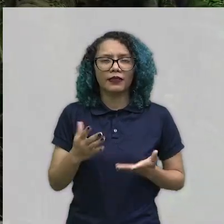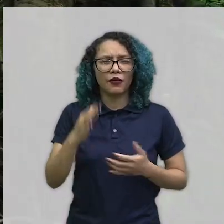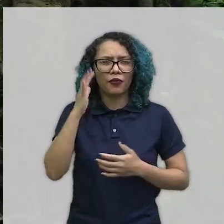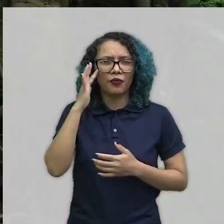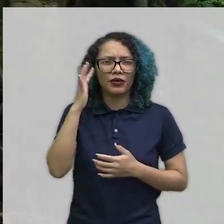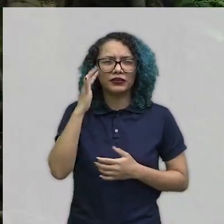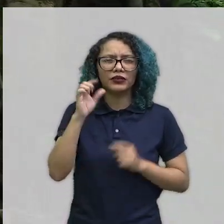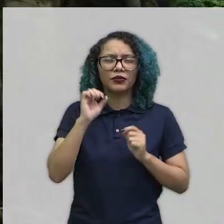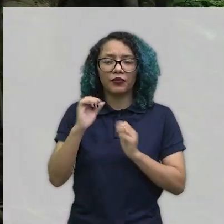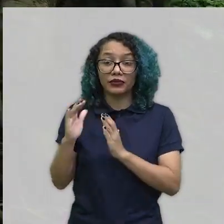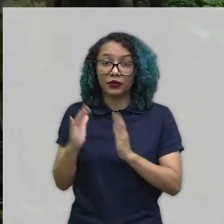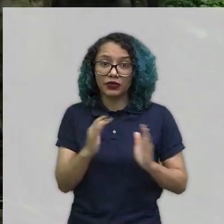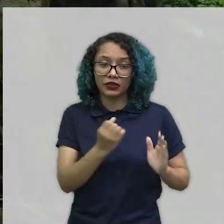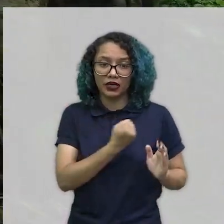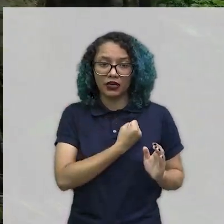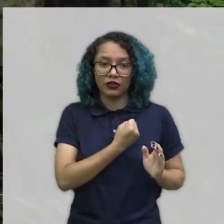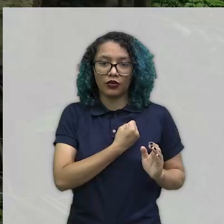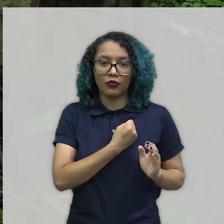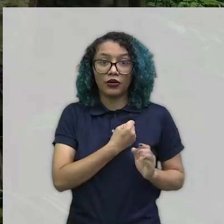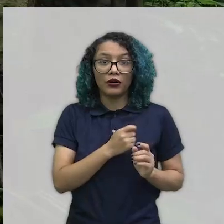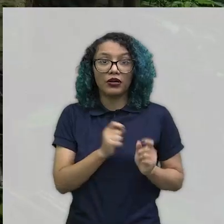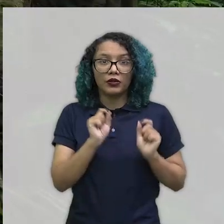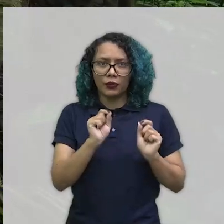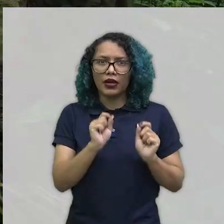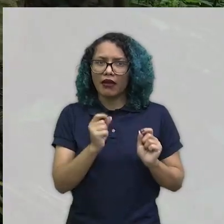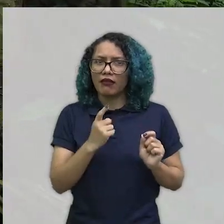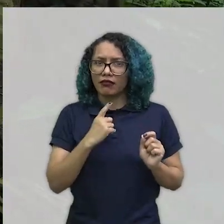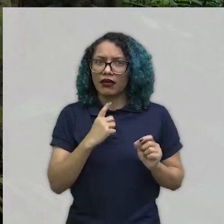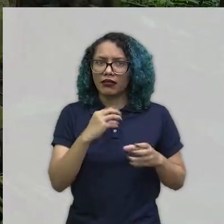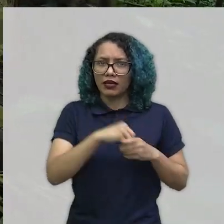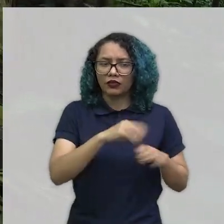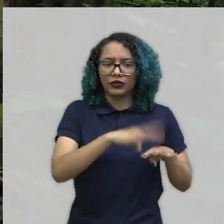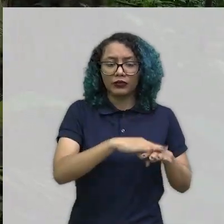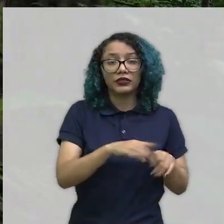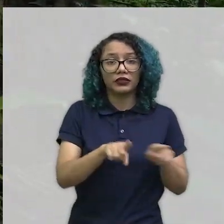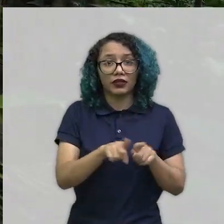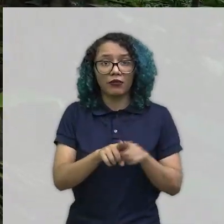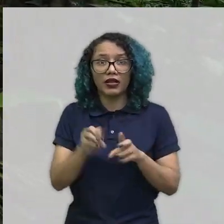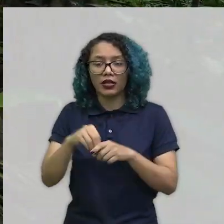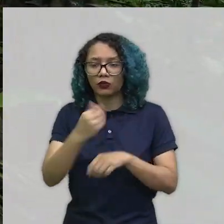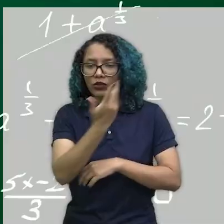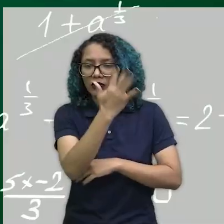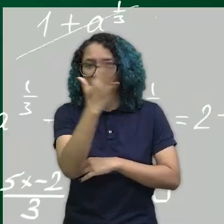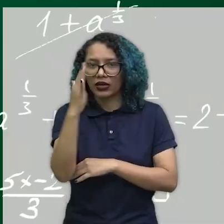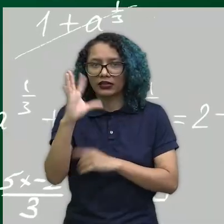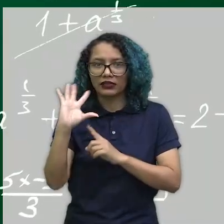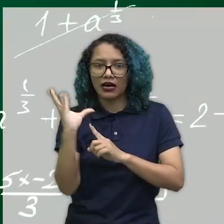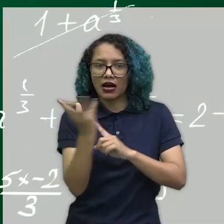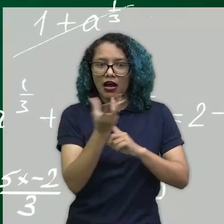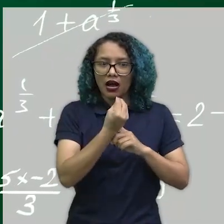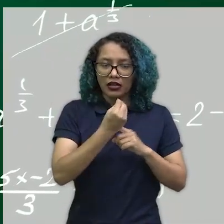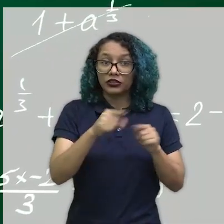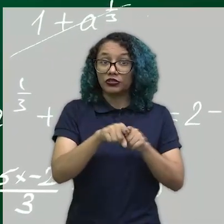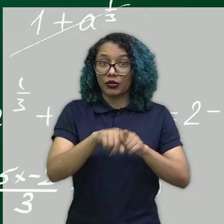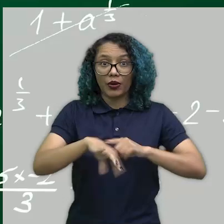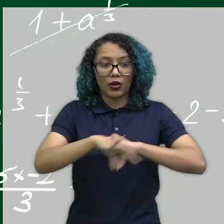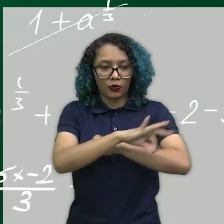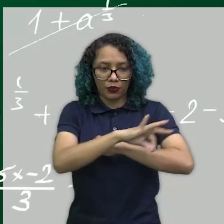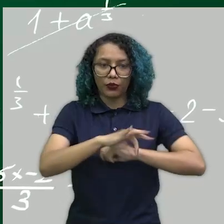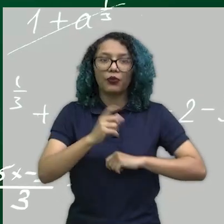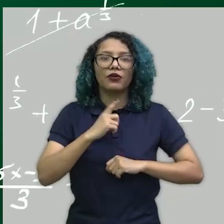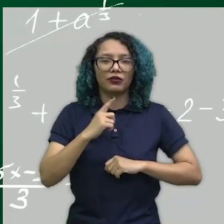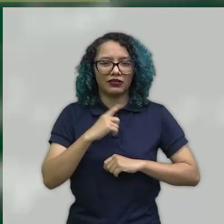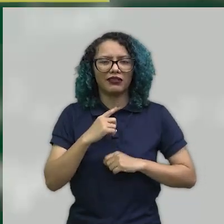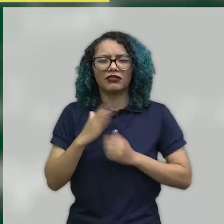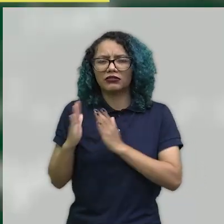Imagine uma sequência de números que aparece não apenas na matemática, mas também na natureza, na arte e até na arquitetura.